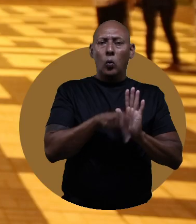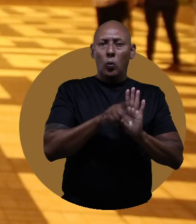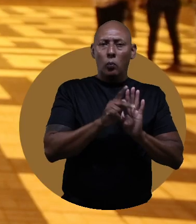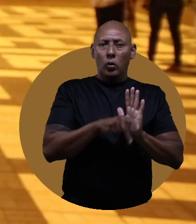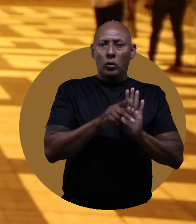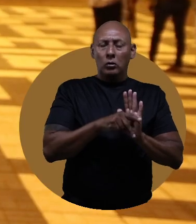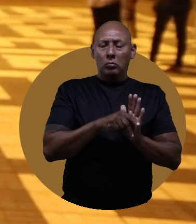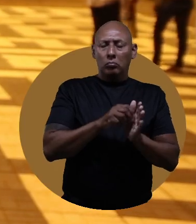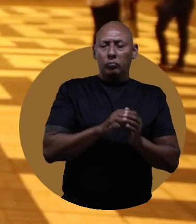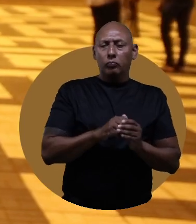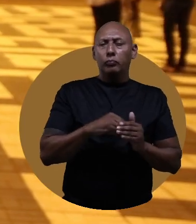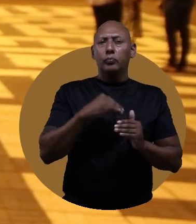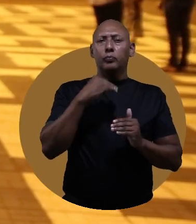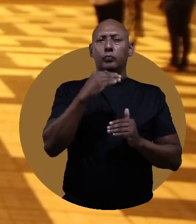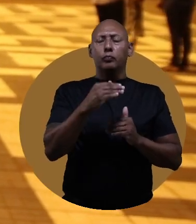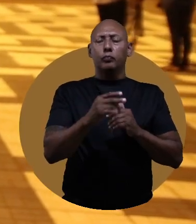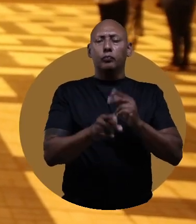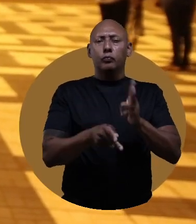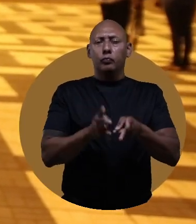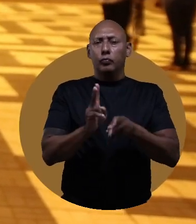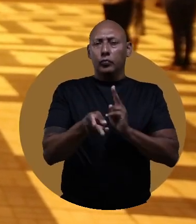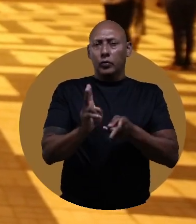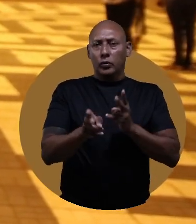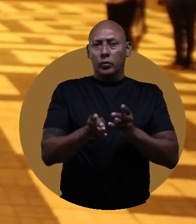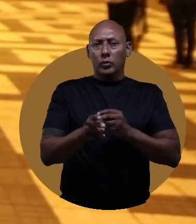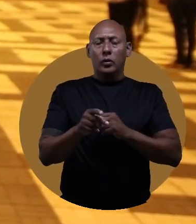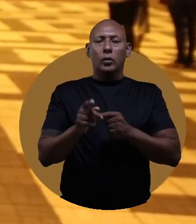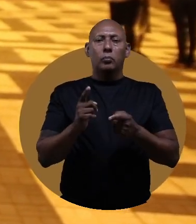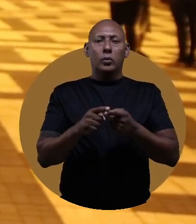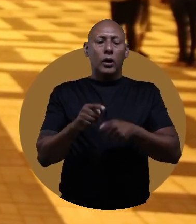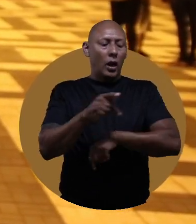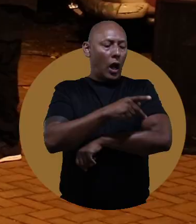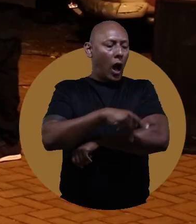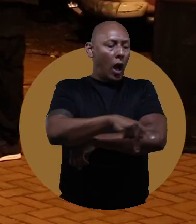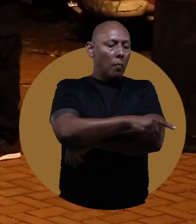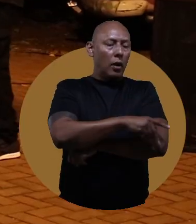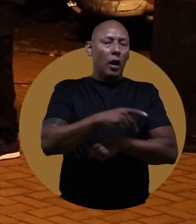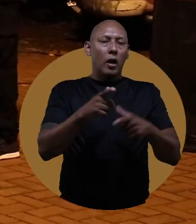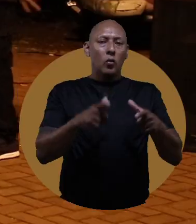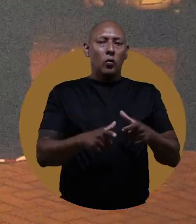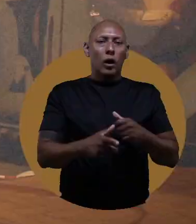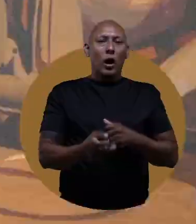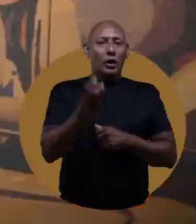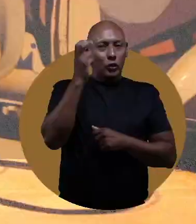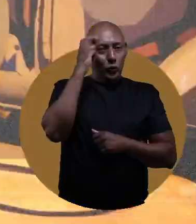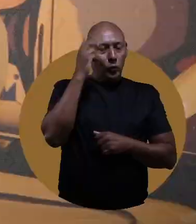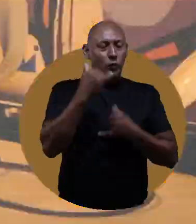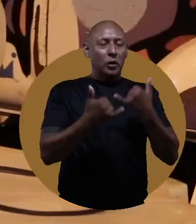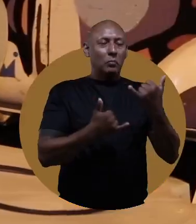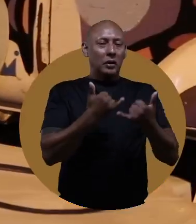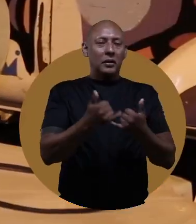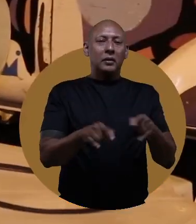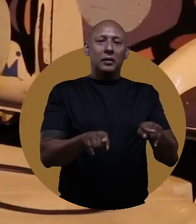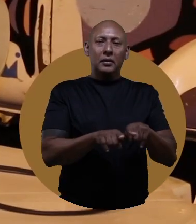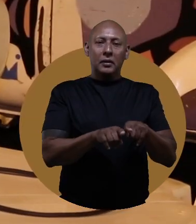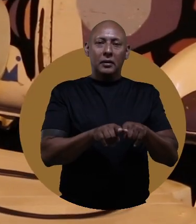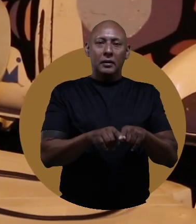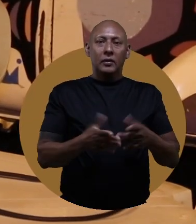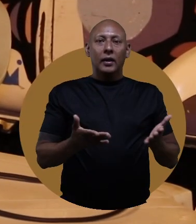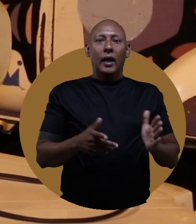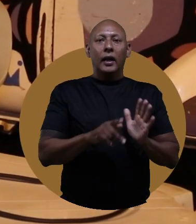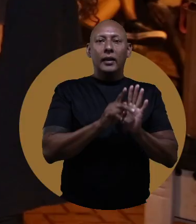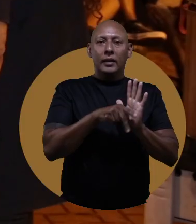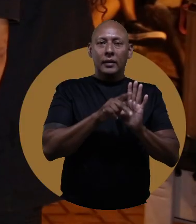que ele prospere, que tenha vida longa e que a praça tenha muita arte, muita cultura, muito lazer. O projeto Cadê